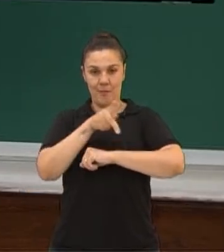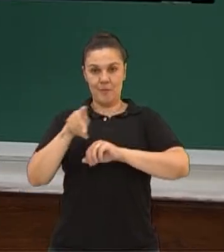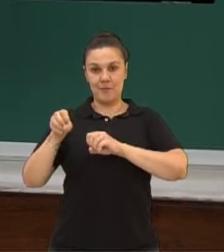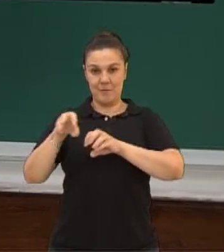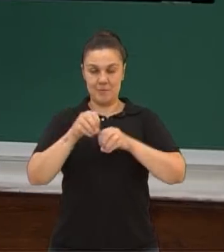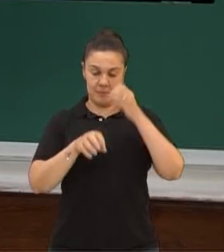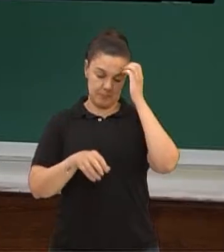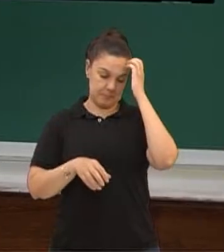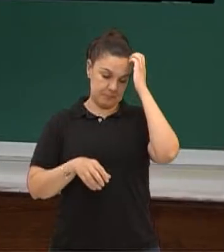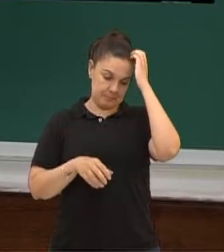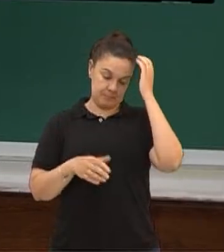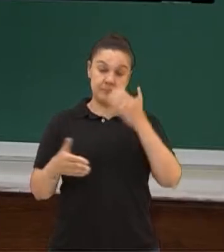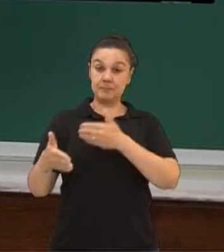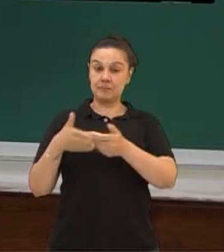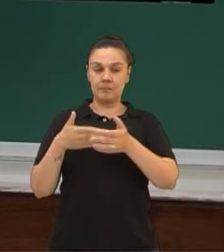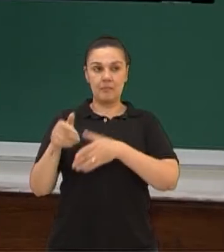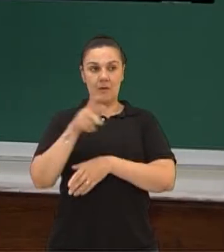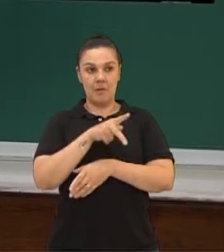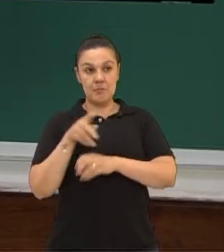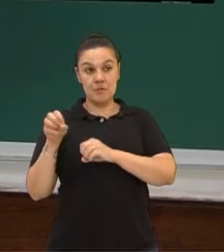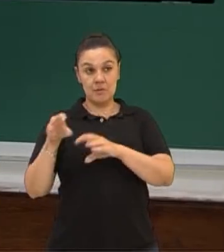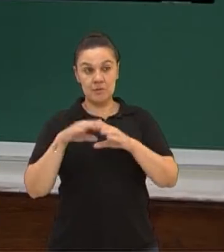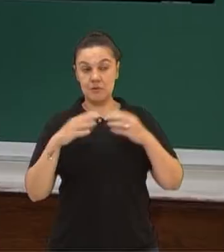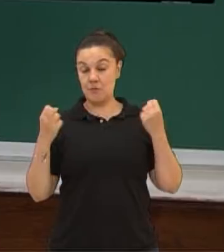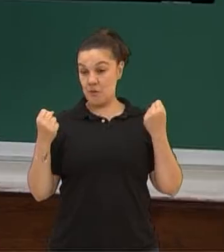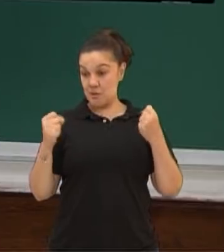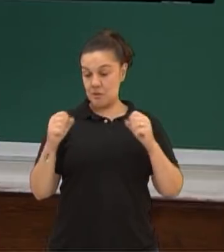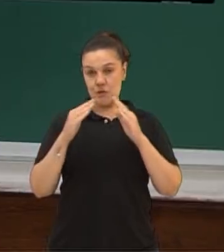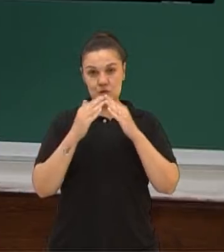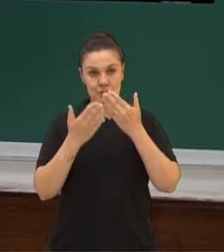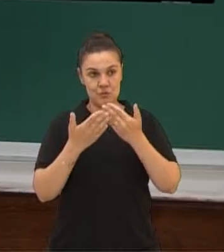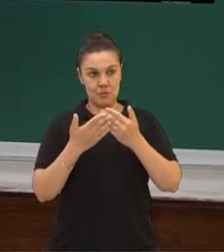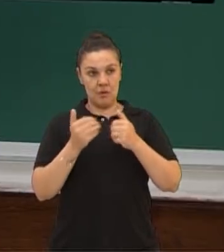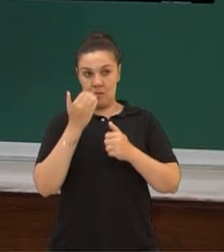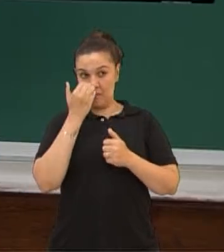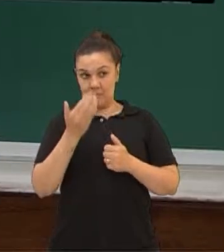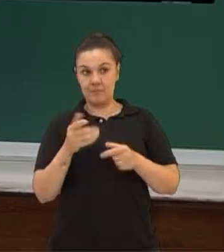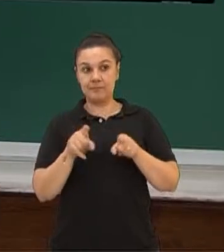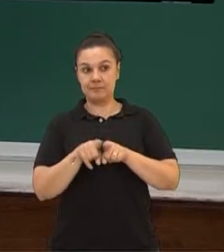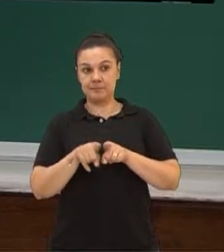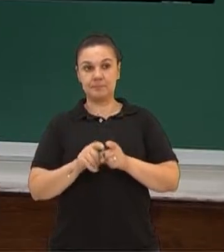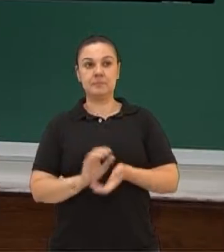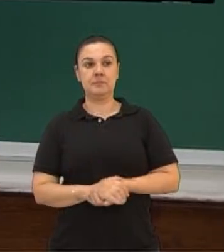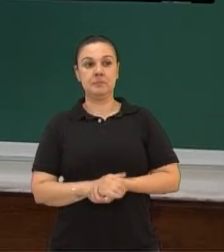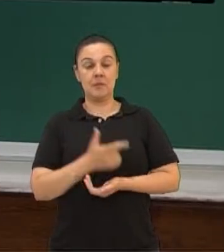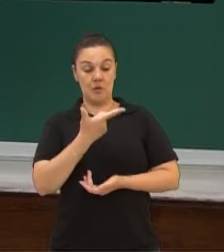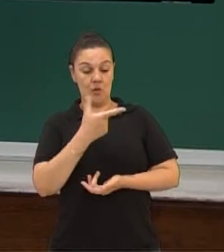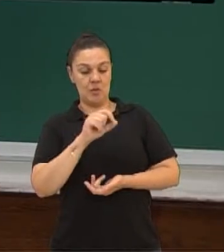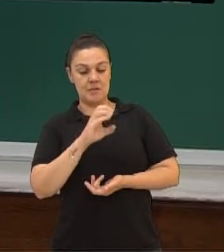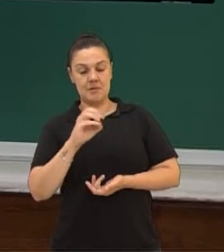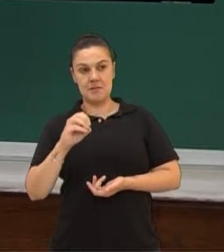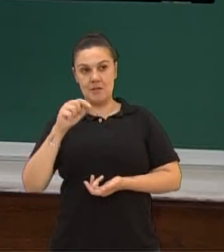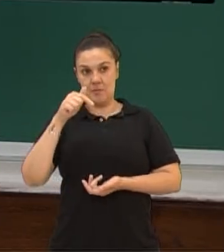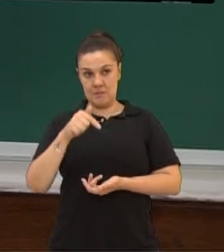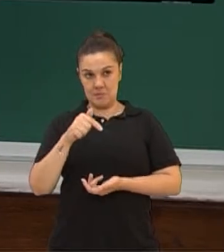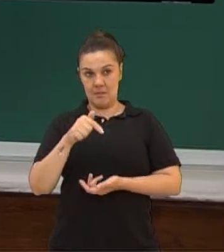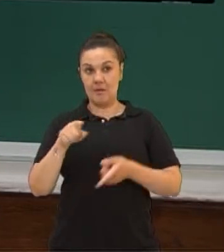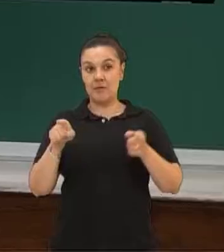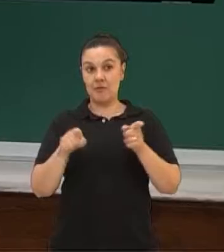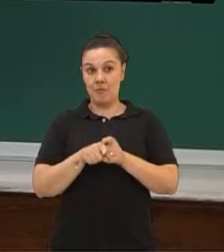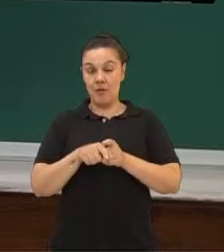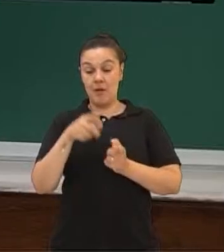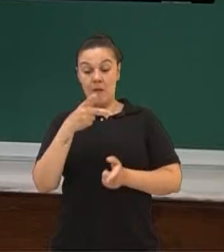Tanto o professor que atua na escola, quanto os professores que atuam fora da escola. Em 2007 foi realizado os